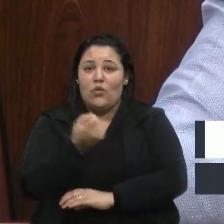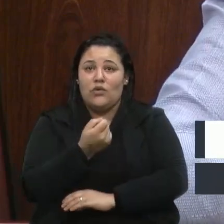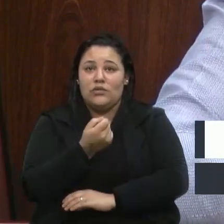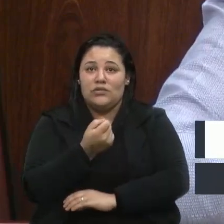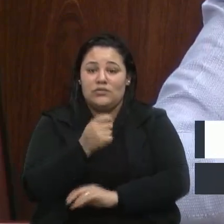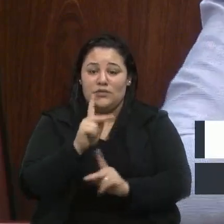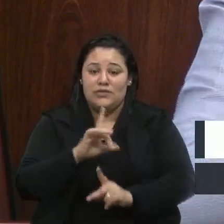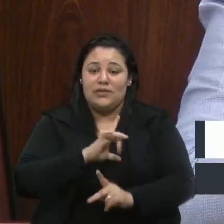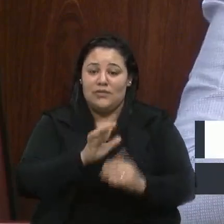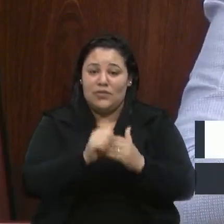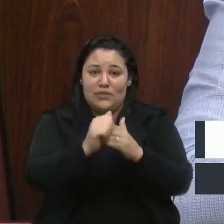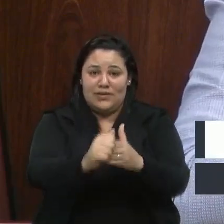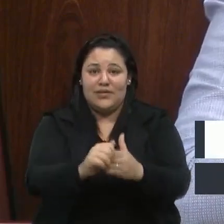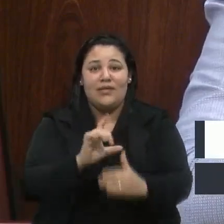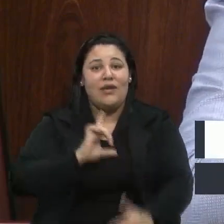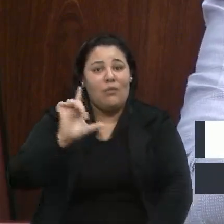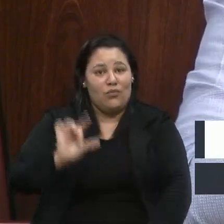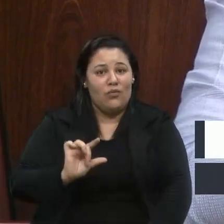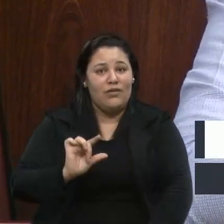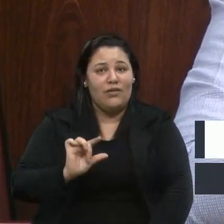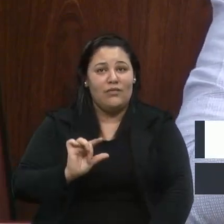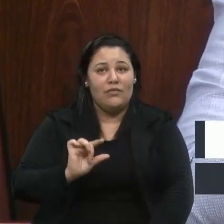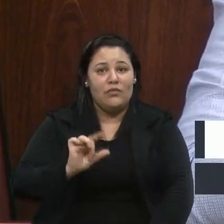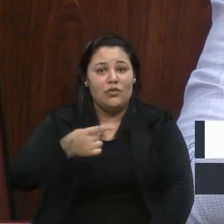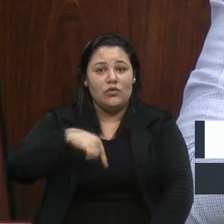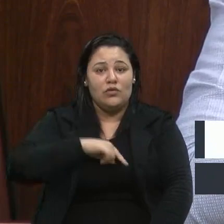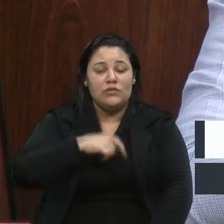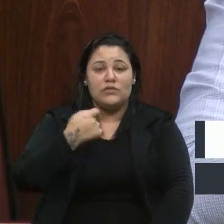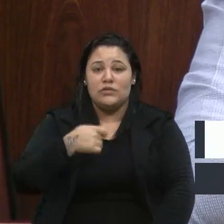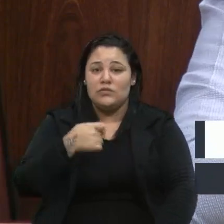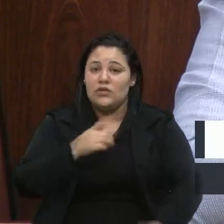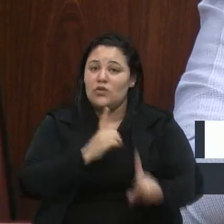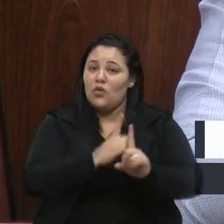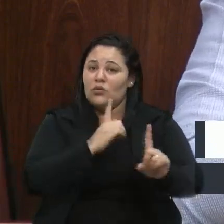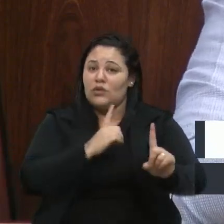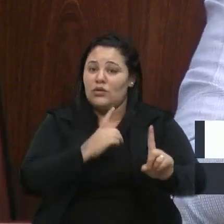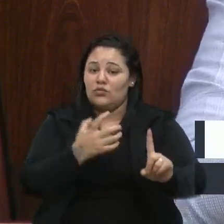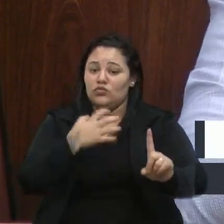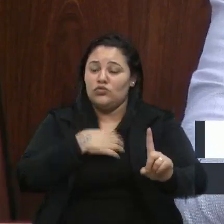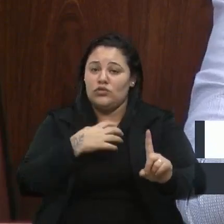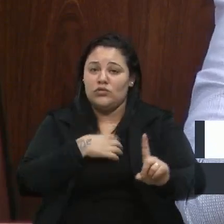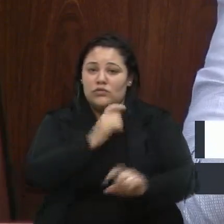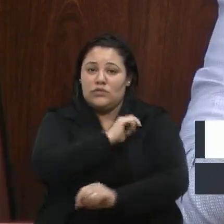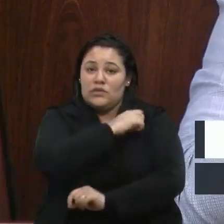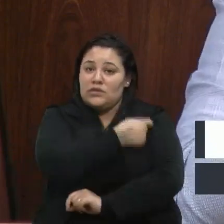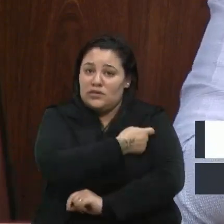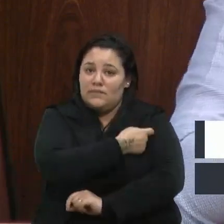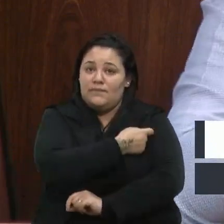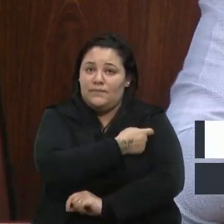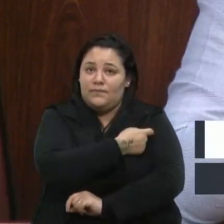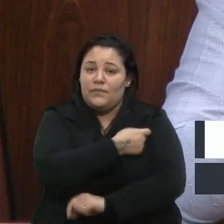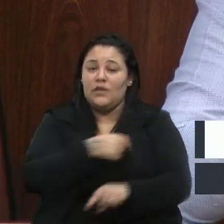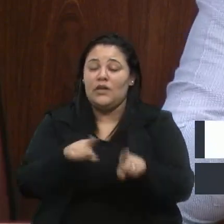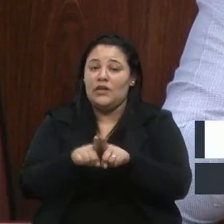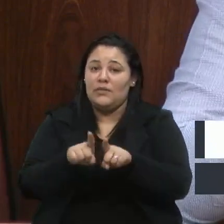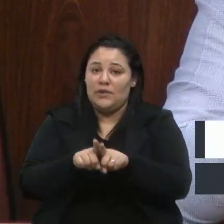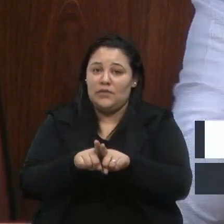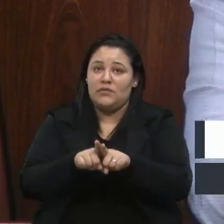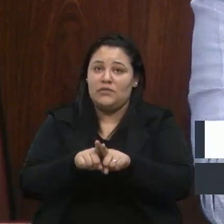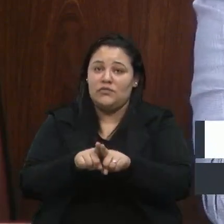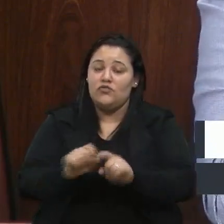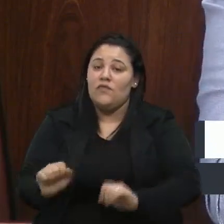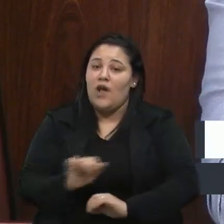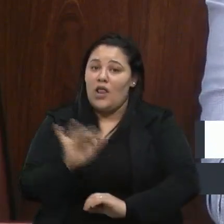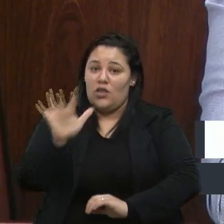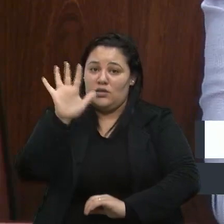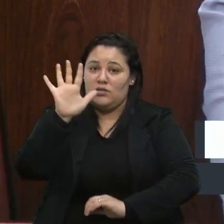poucas. Então, assim, nós precisamos encontrar uma forma de fiscalização, ao mesmo tempo de valorização